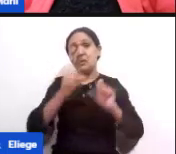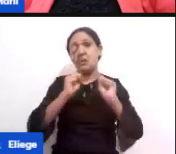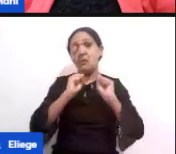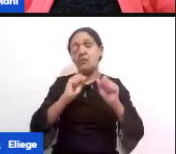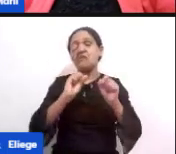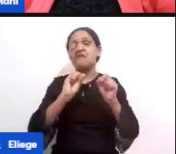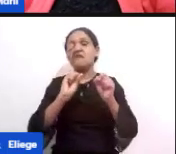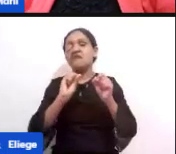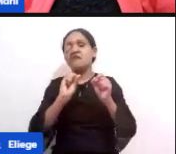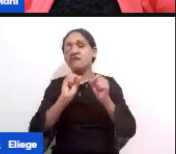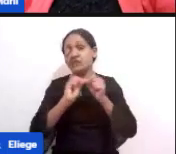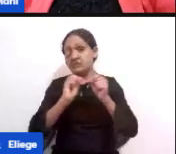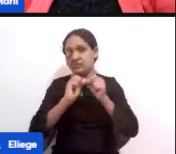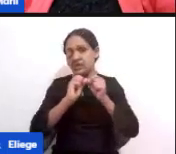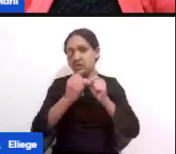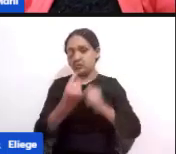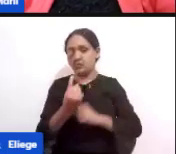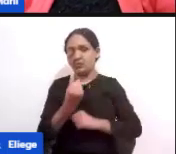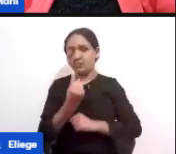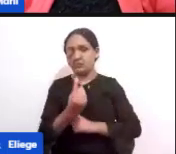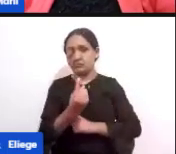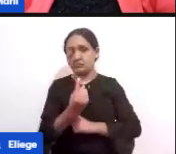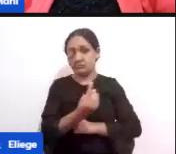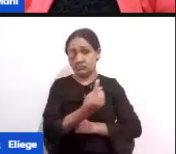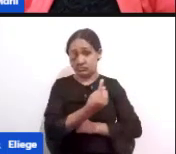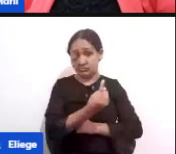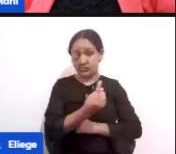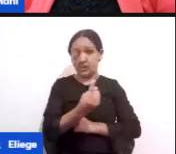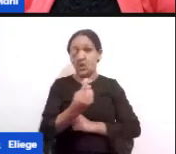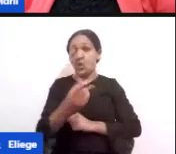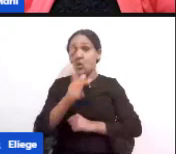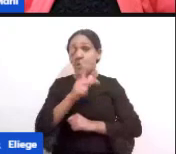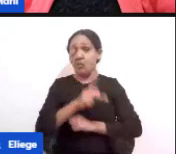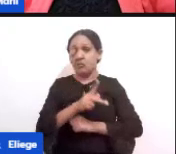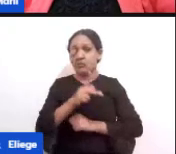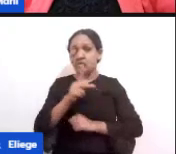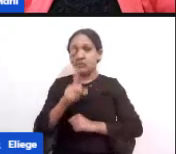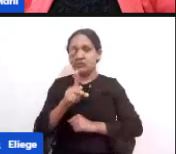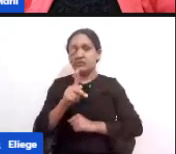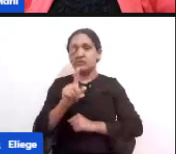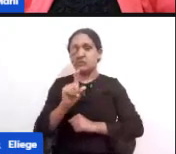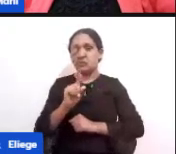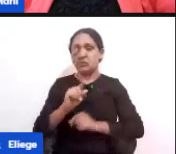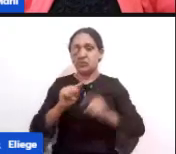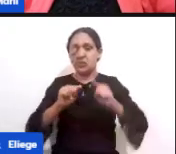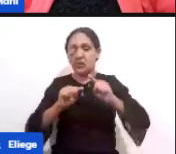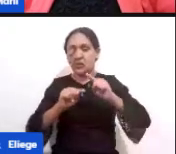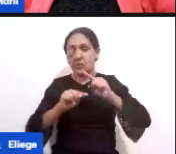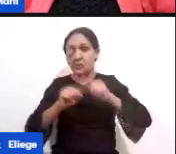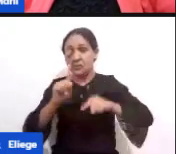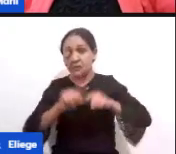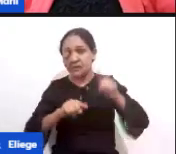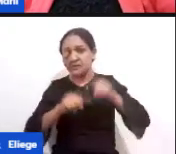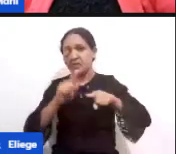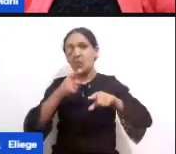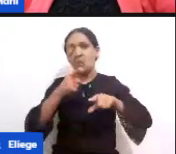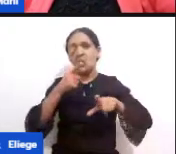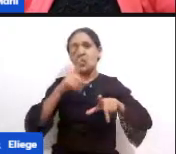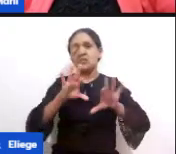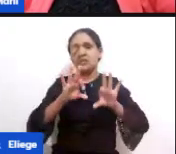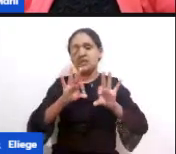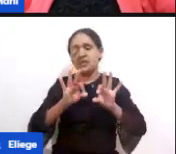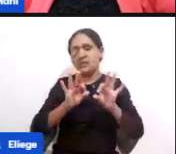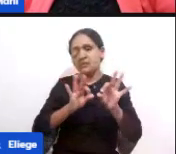usadas individualmente. O professor, com pouco material, ele pode estar elaborando